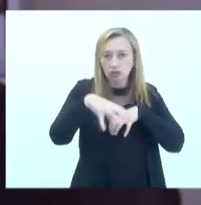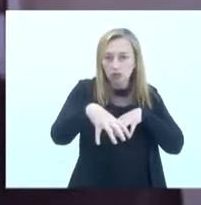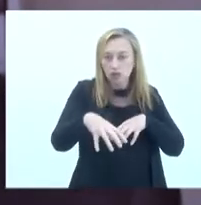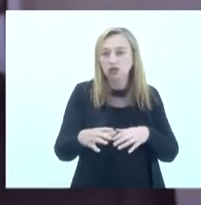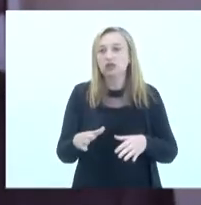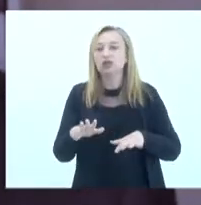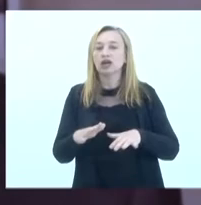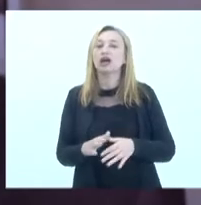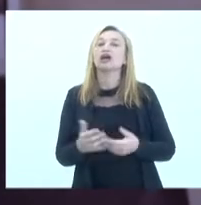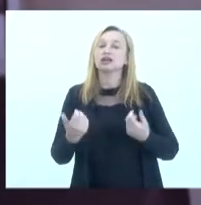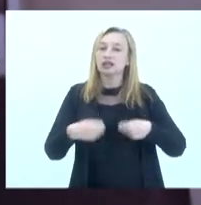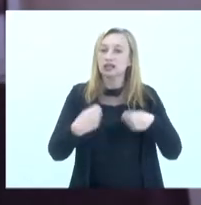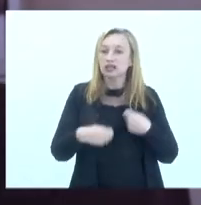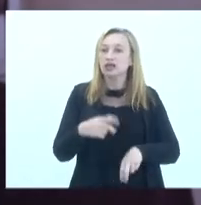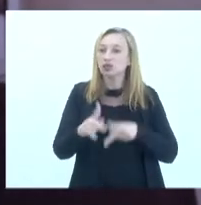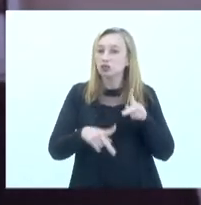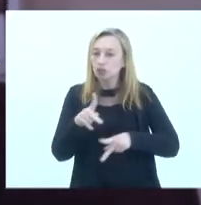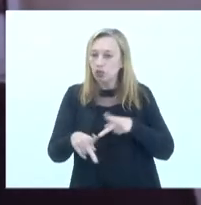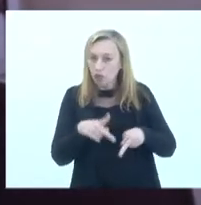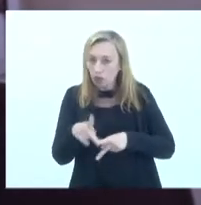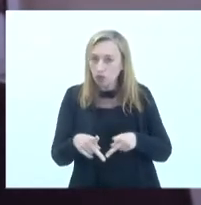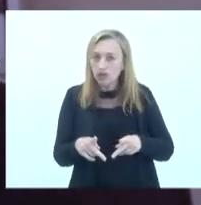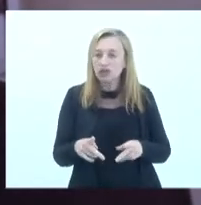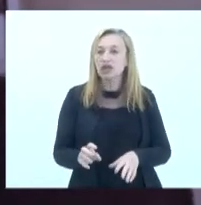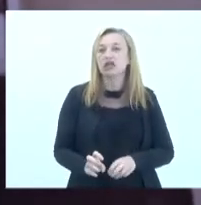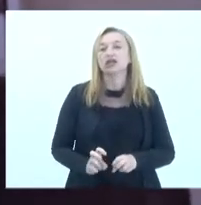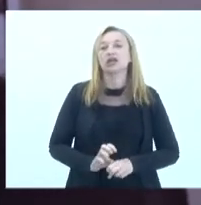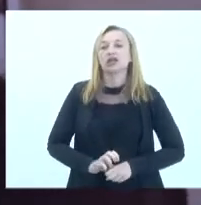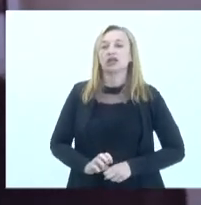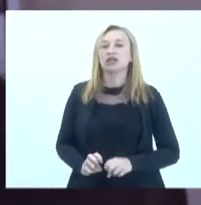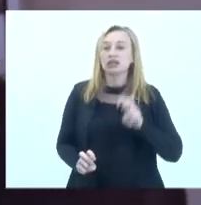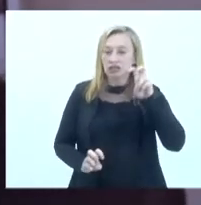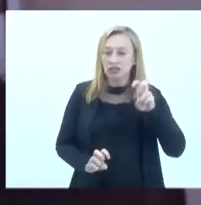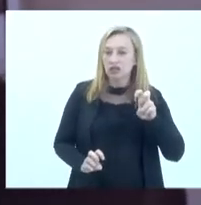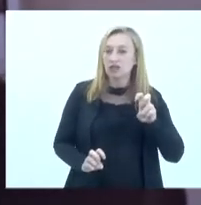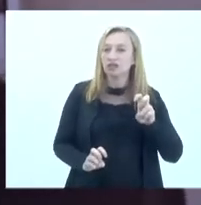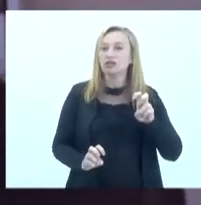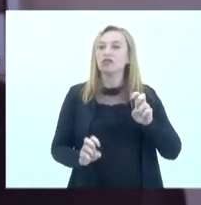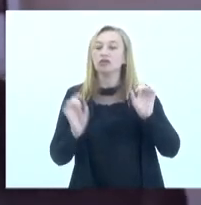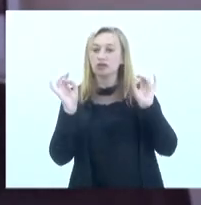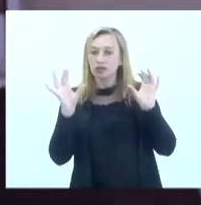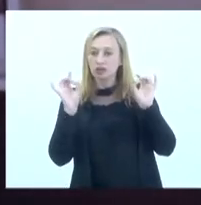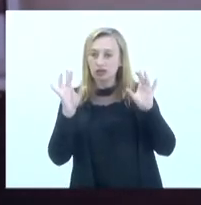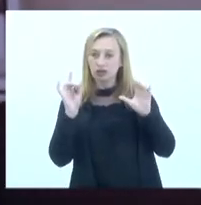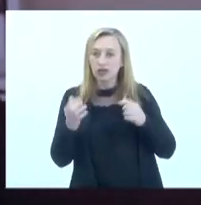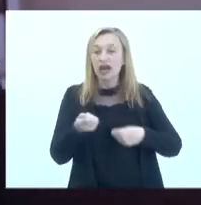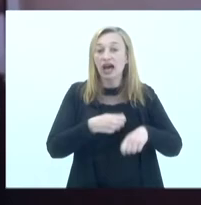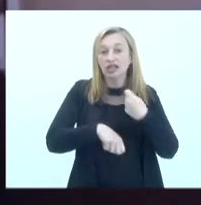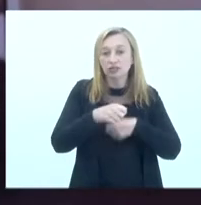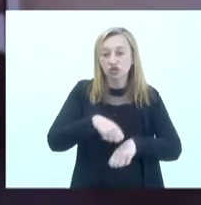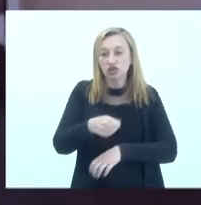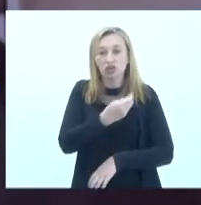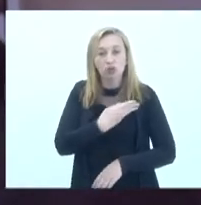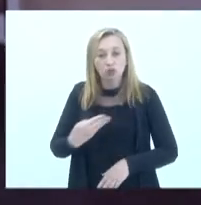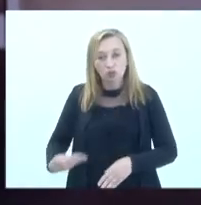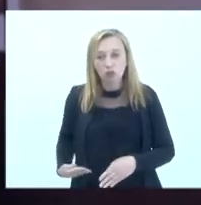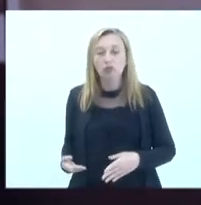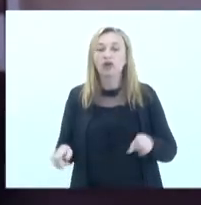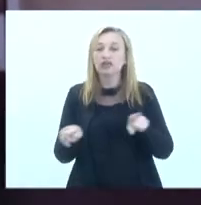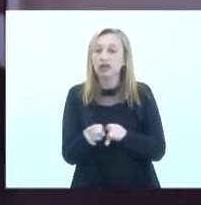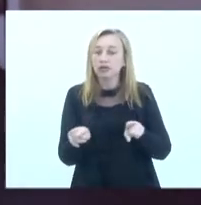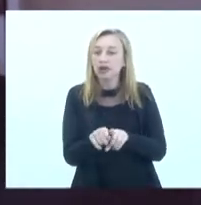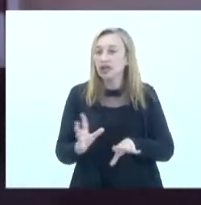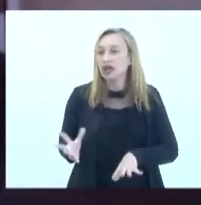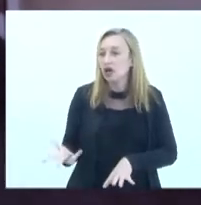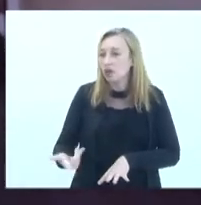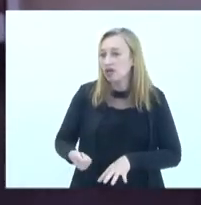necessidades da população, 5 especializações na área e um mestrado profissional em administração pública. Portanto, também na